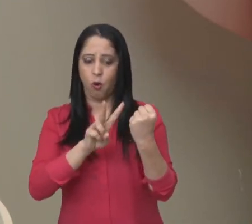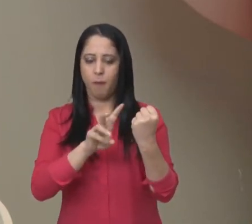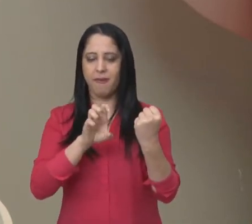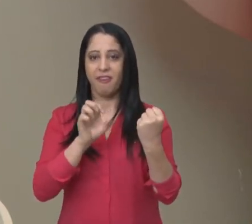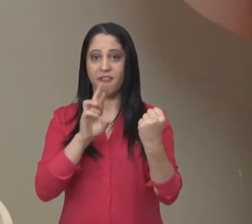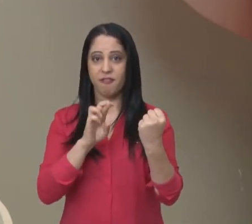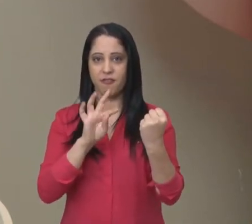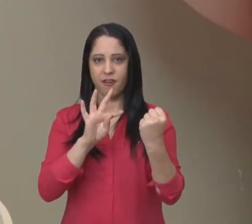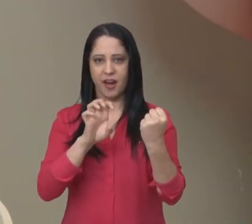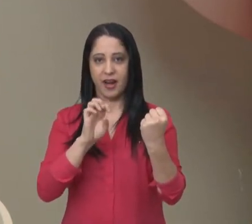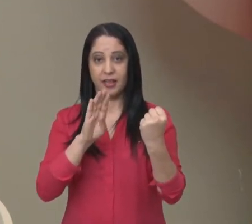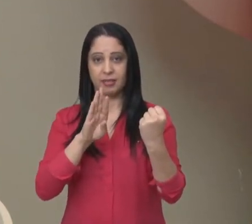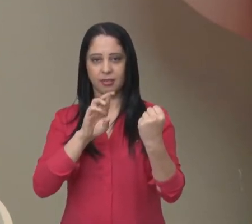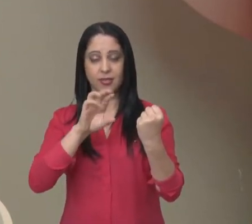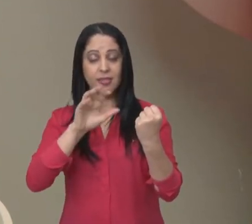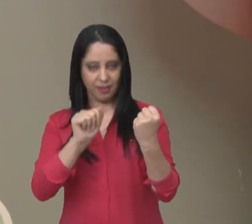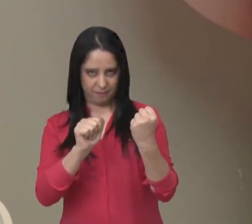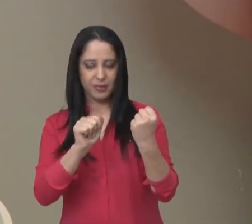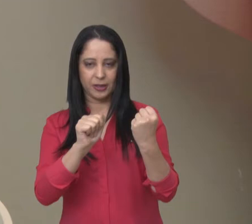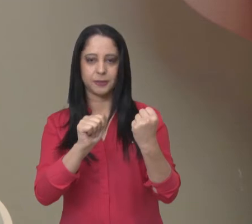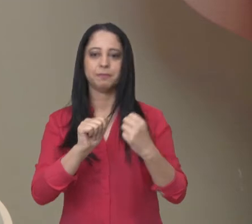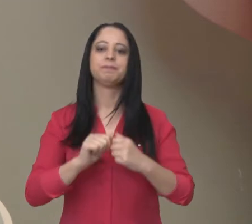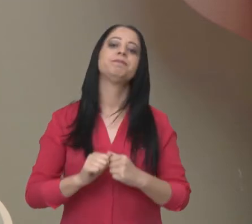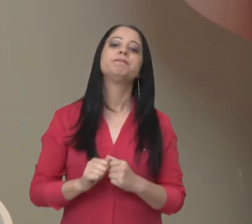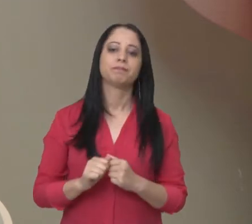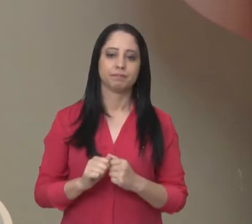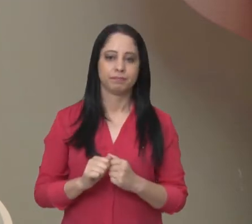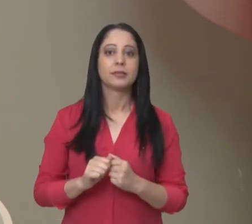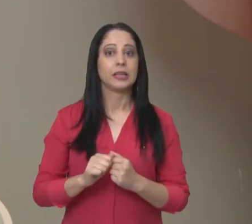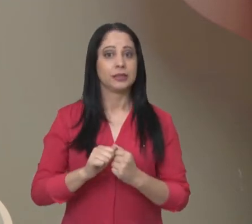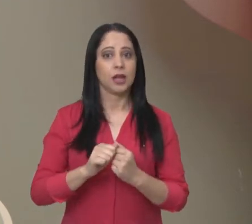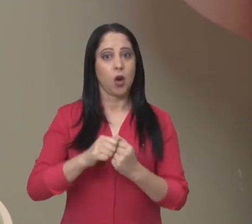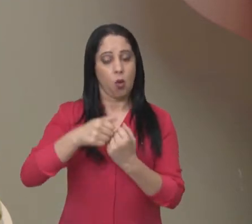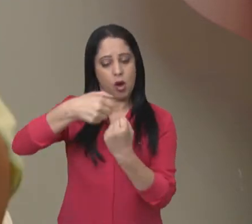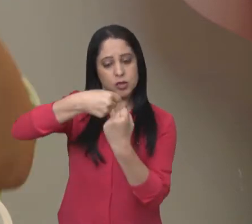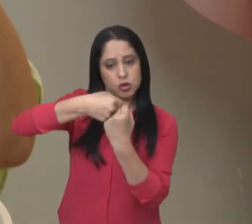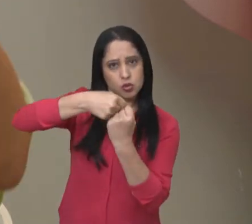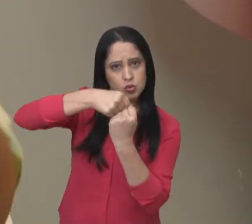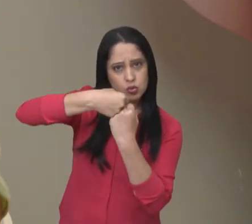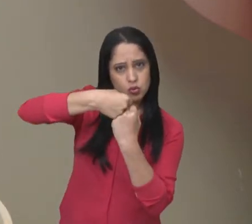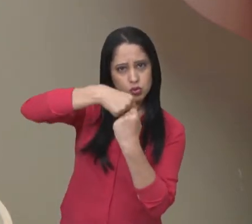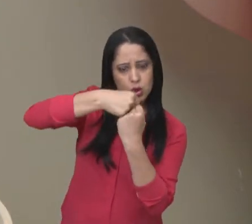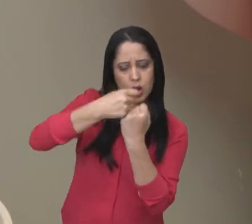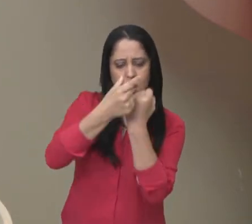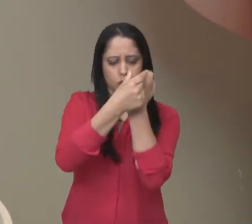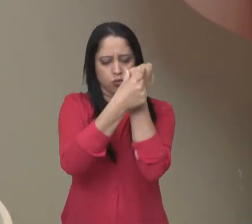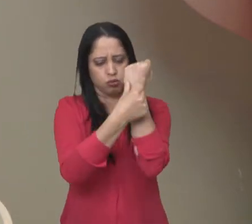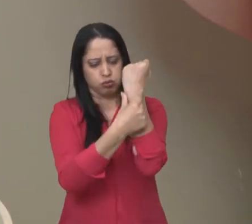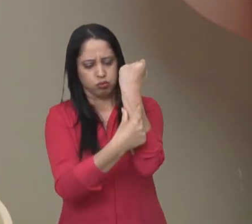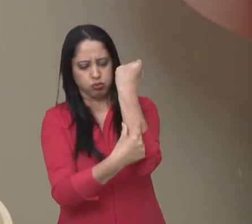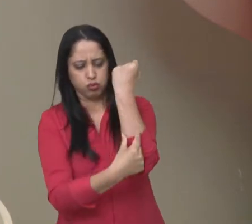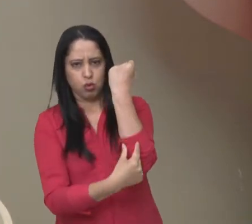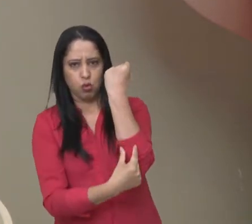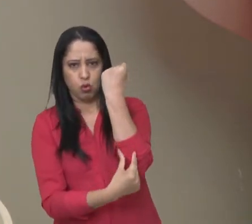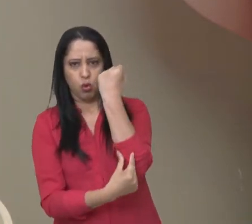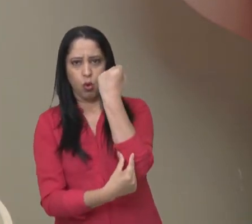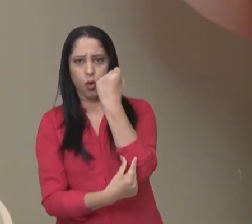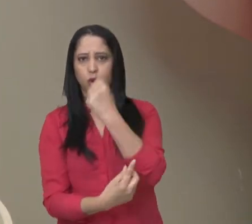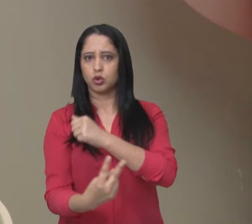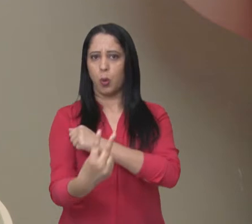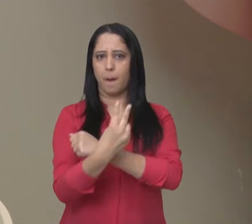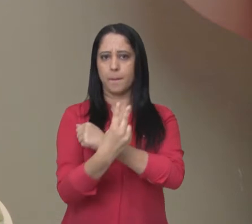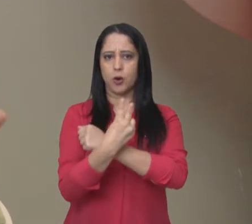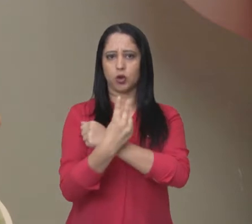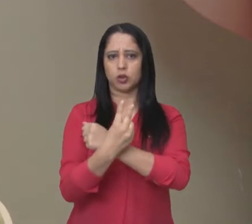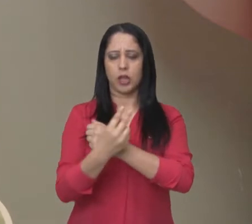articulados, denominados de vértebras. Essa estrutura constitui o eixo central do corpo humano e dá sustentação